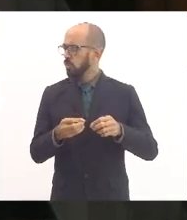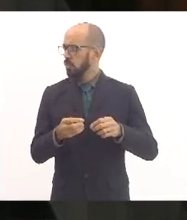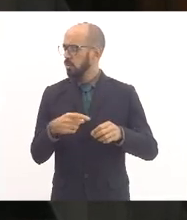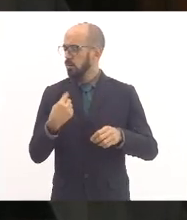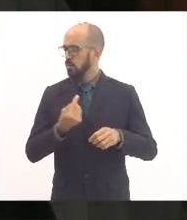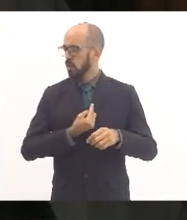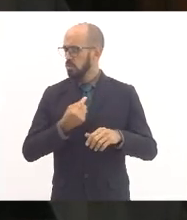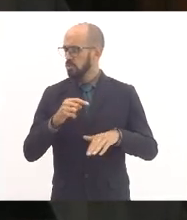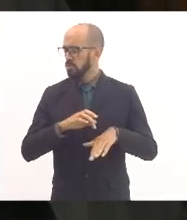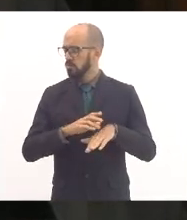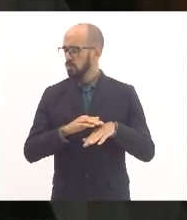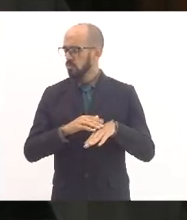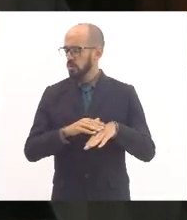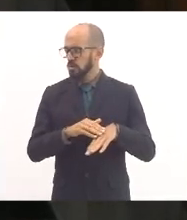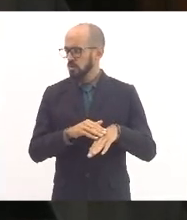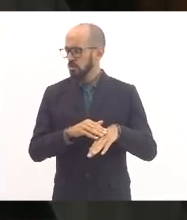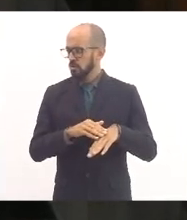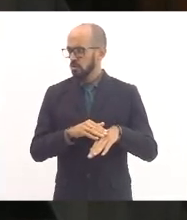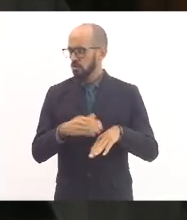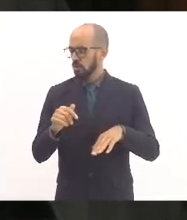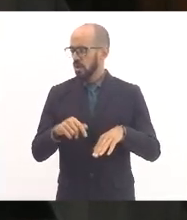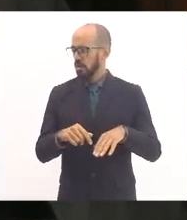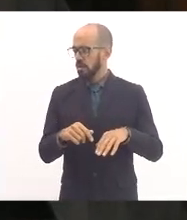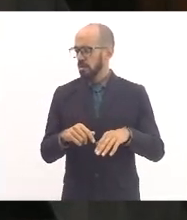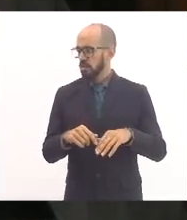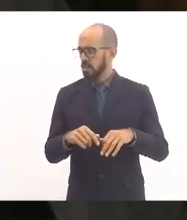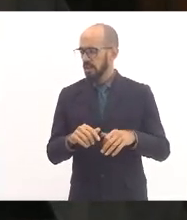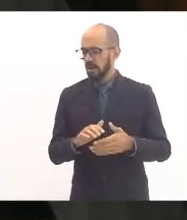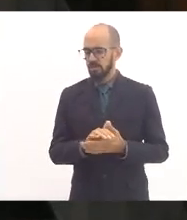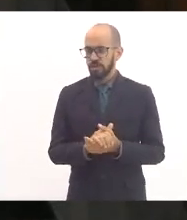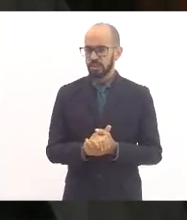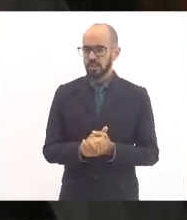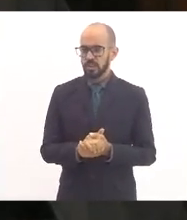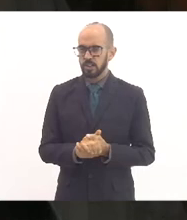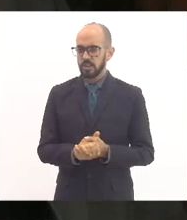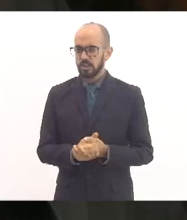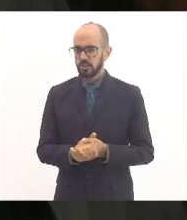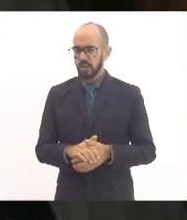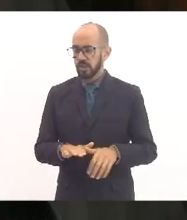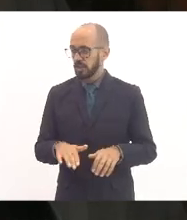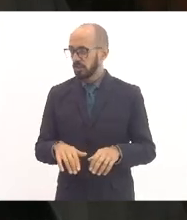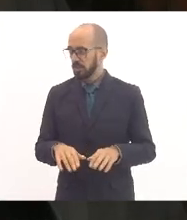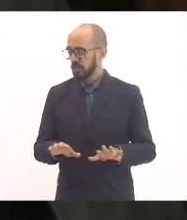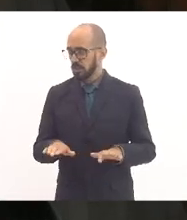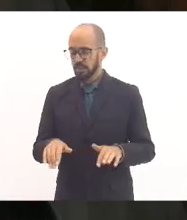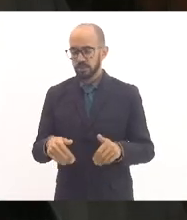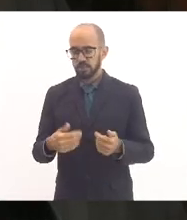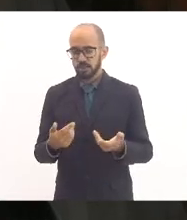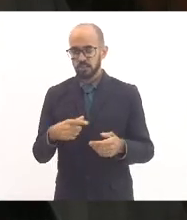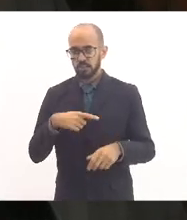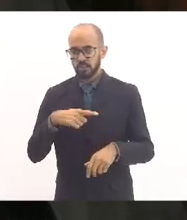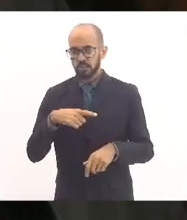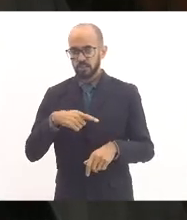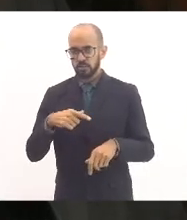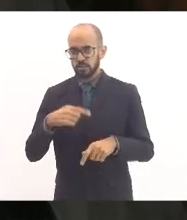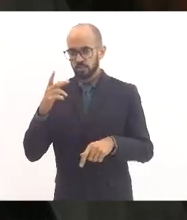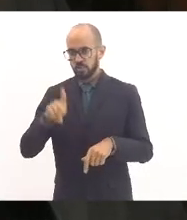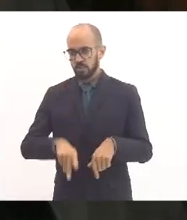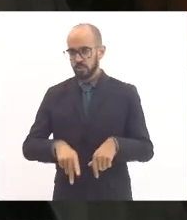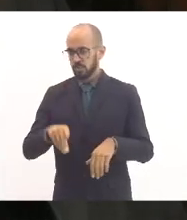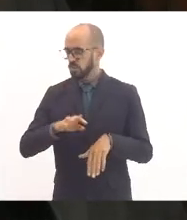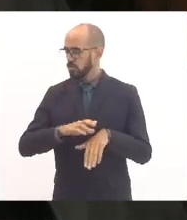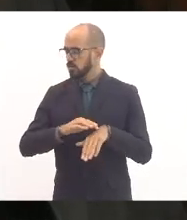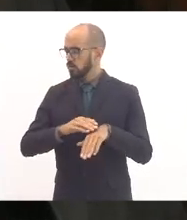estamos adoecendo os policiais adoecem as delegacias estão lotadas de pessoas doentes por causa da